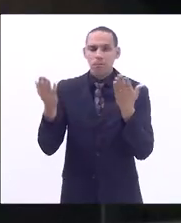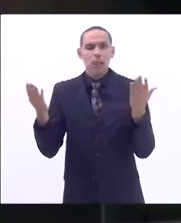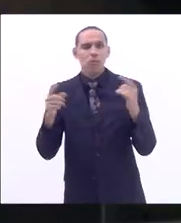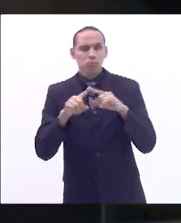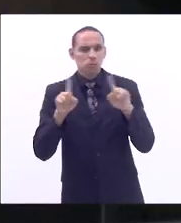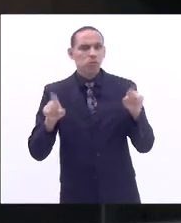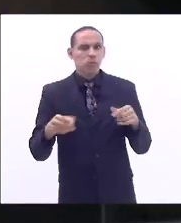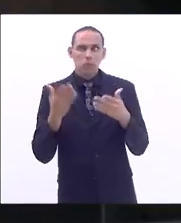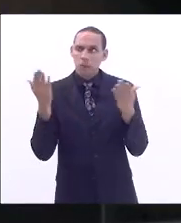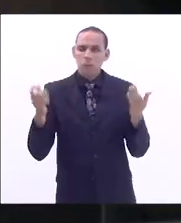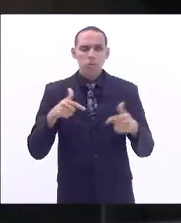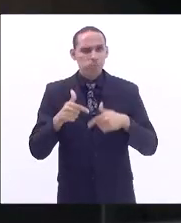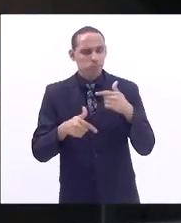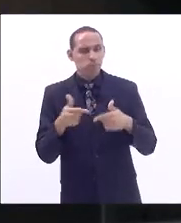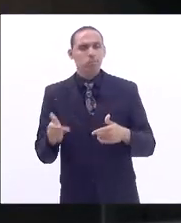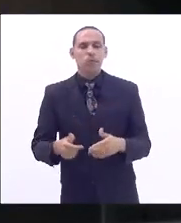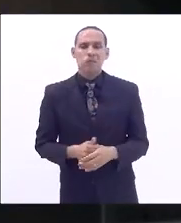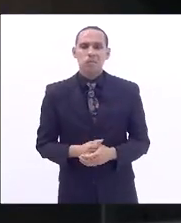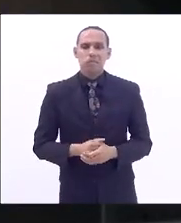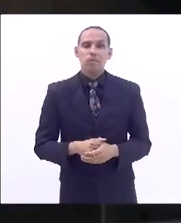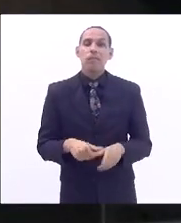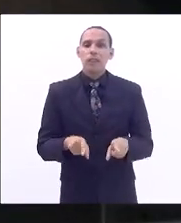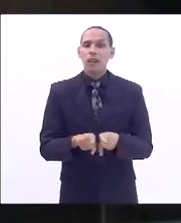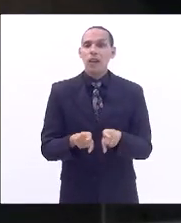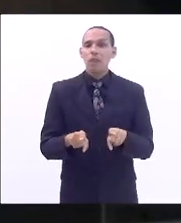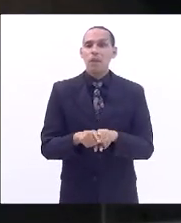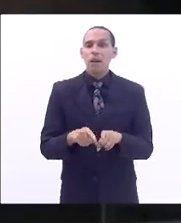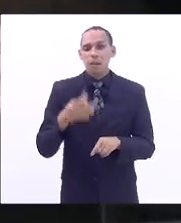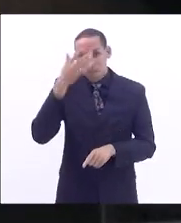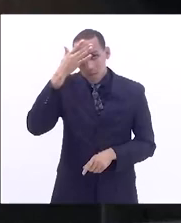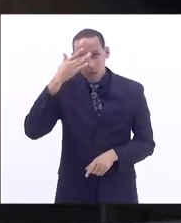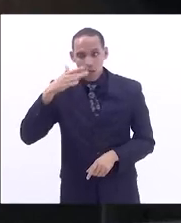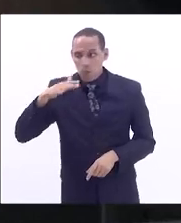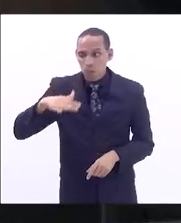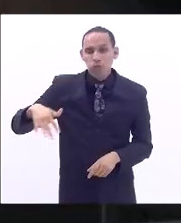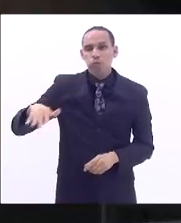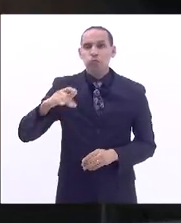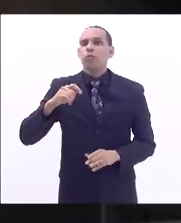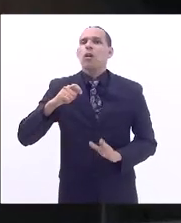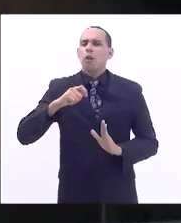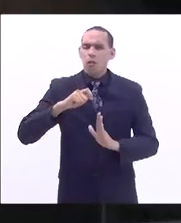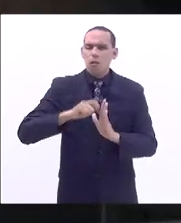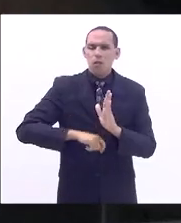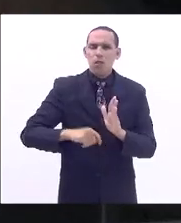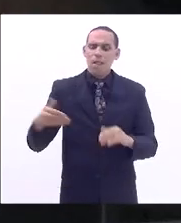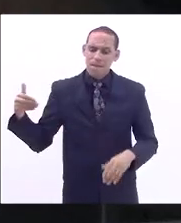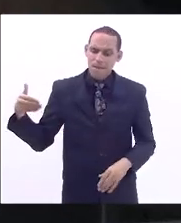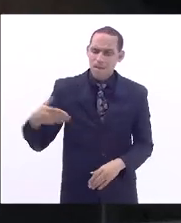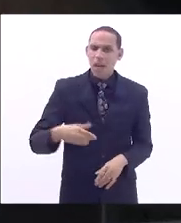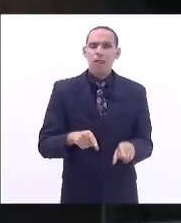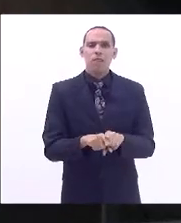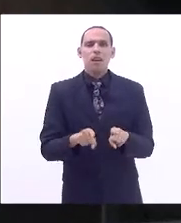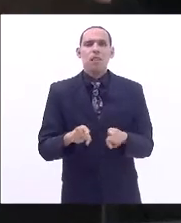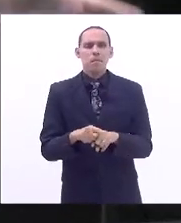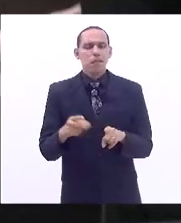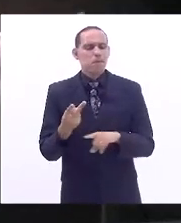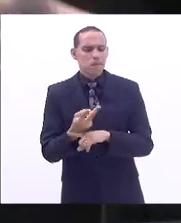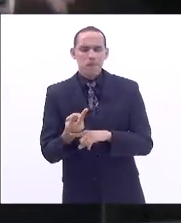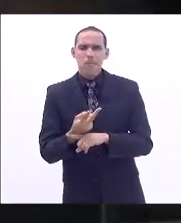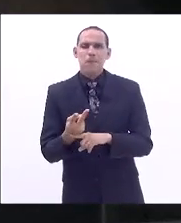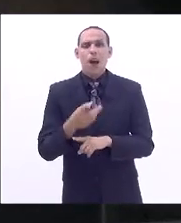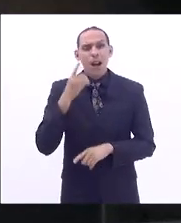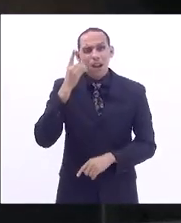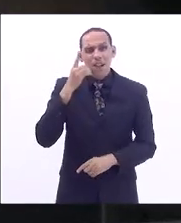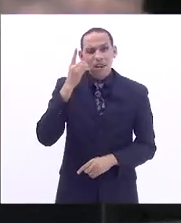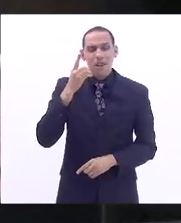trabalhadores e os contratados que também buscaram a casa nós procuramos